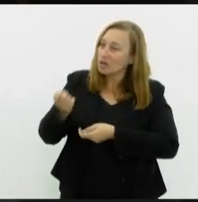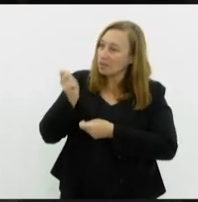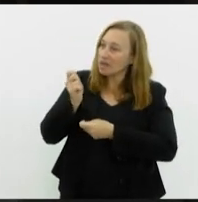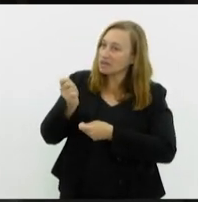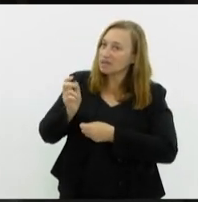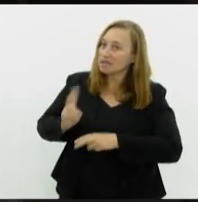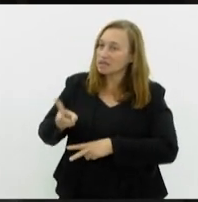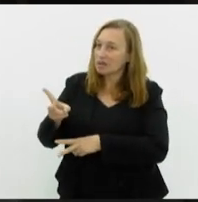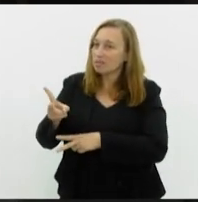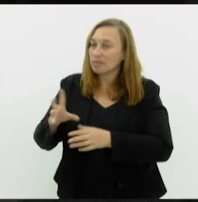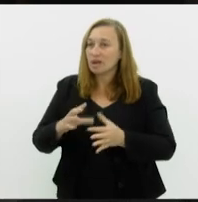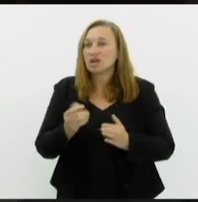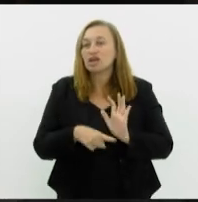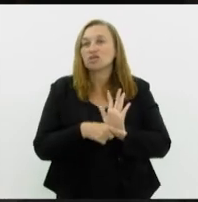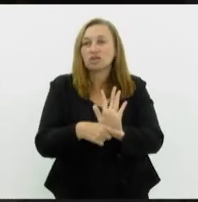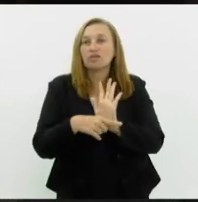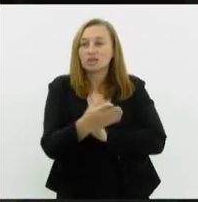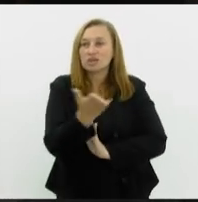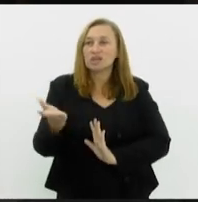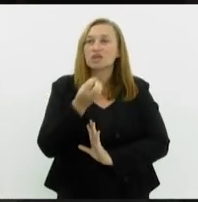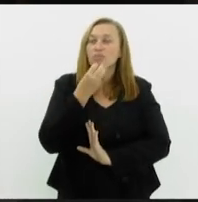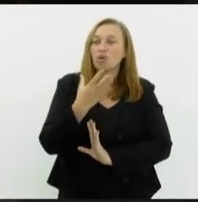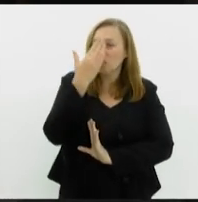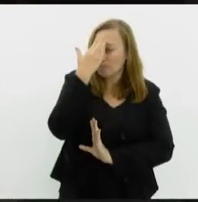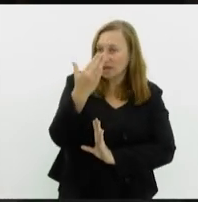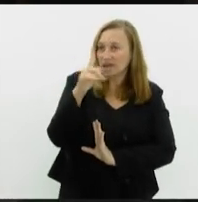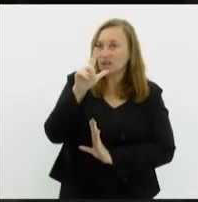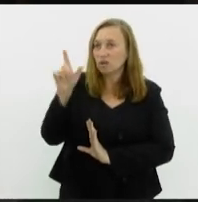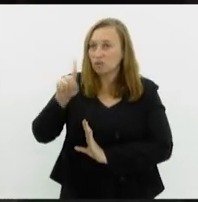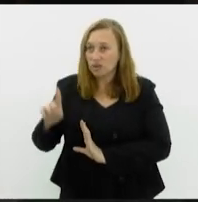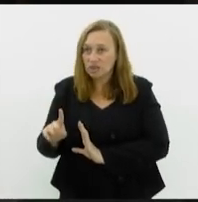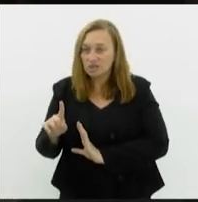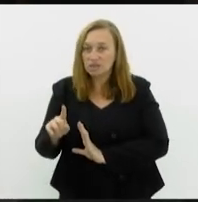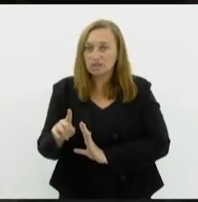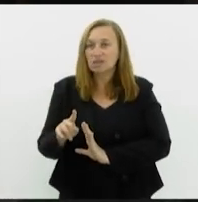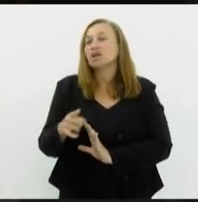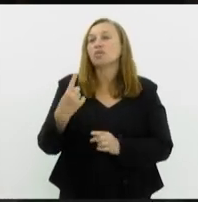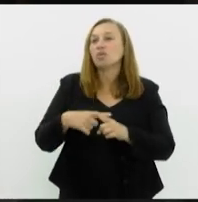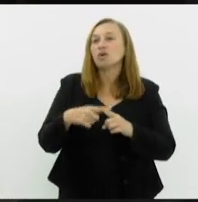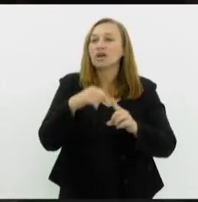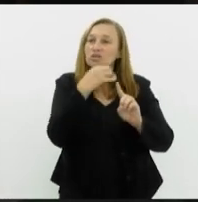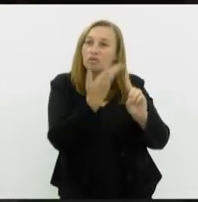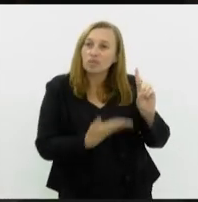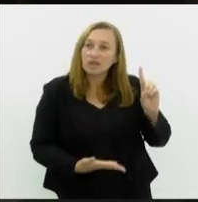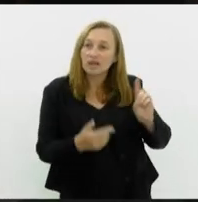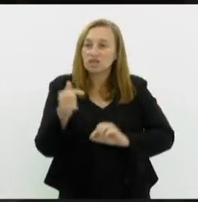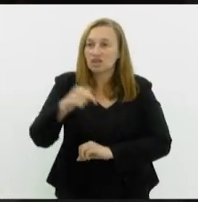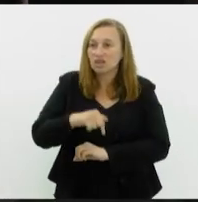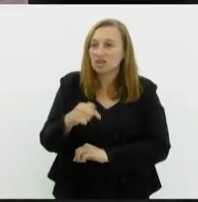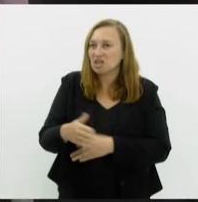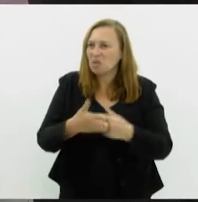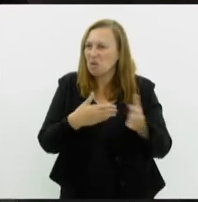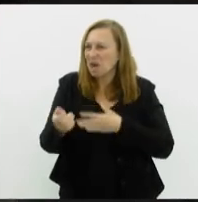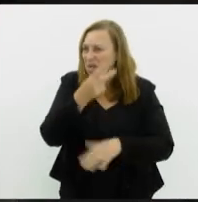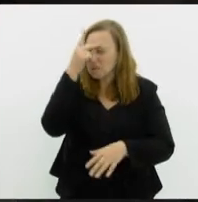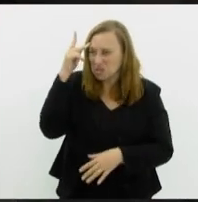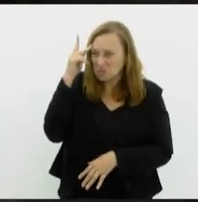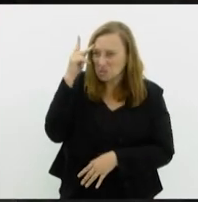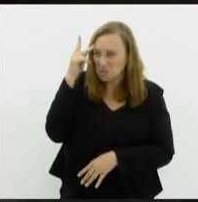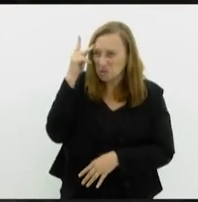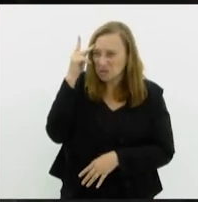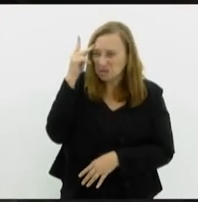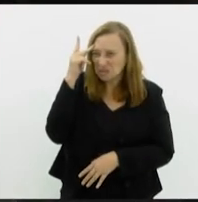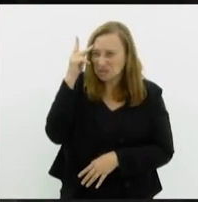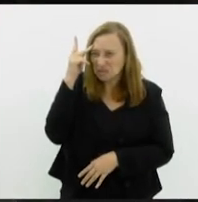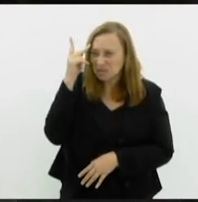para atender todo mundo. Tá bom, gente? E muito obrigado, Luiz, de coração, porque essa homenagem aqui, não é qualquer um que tem